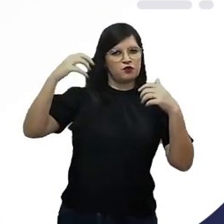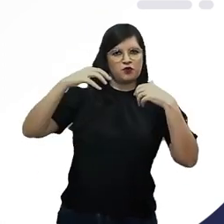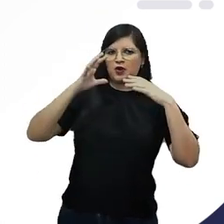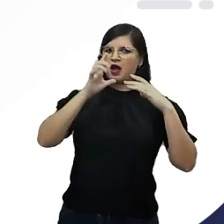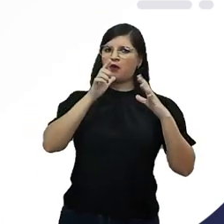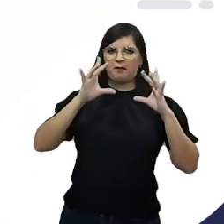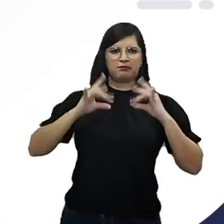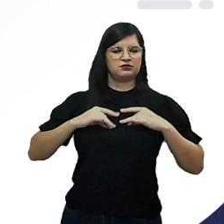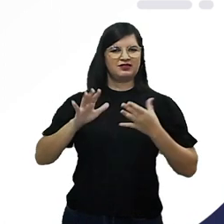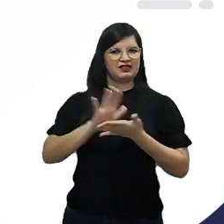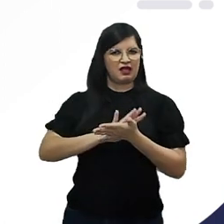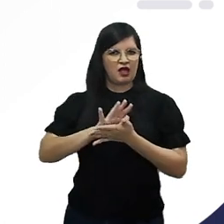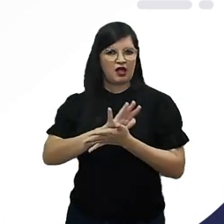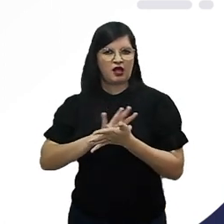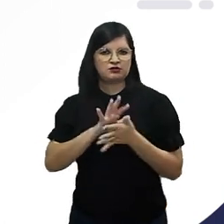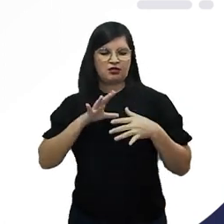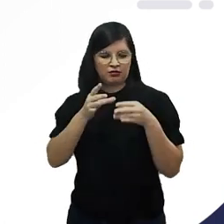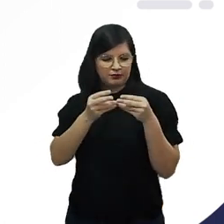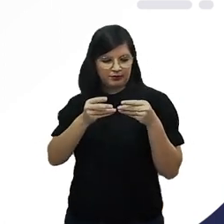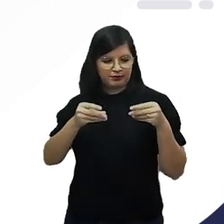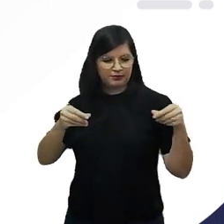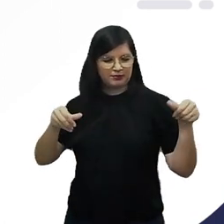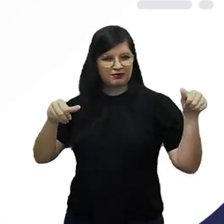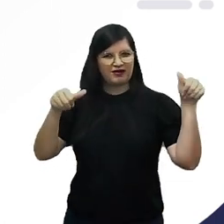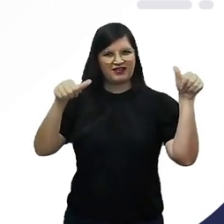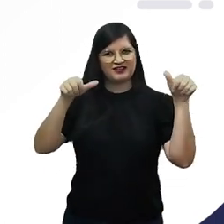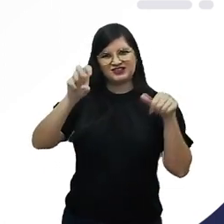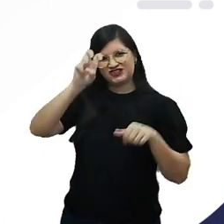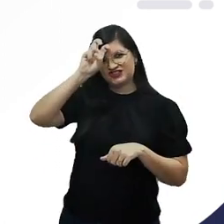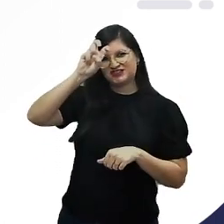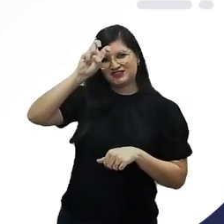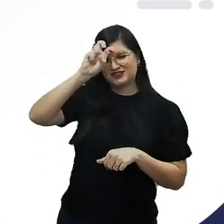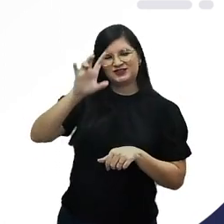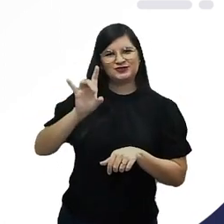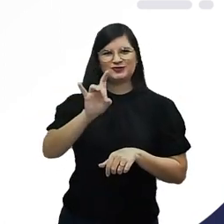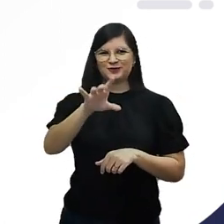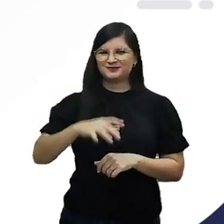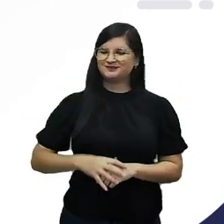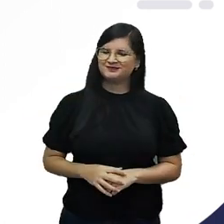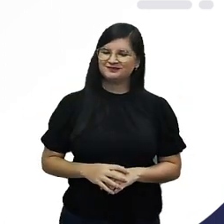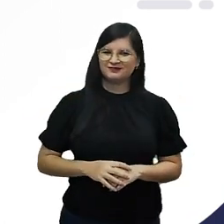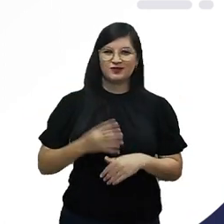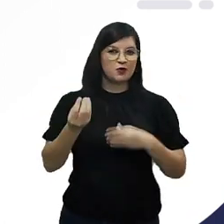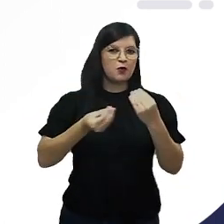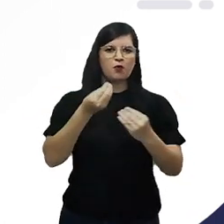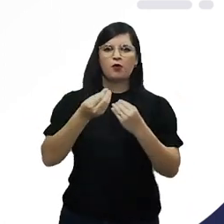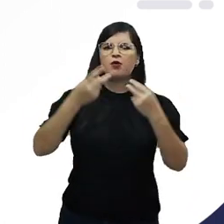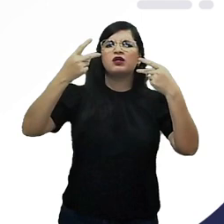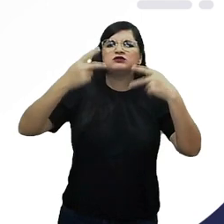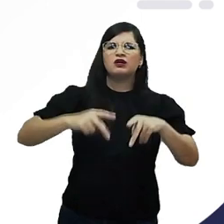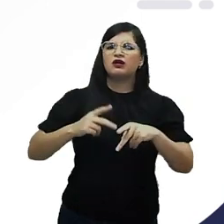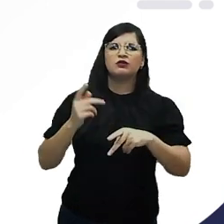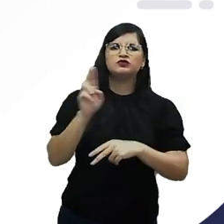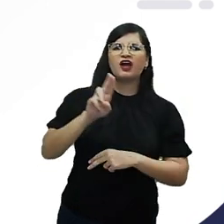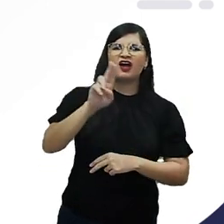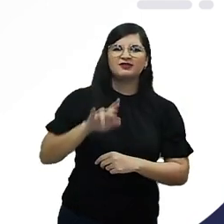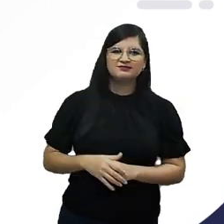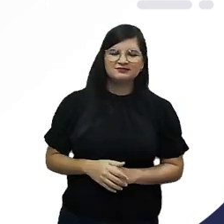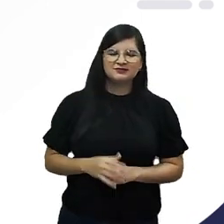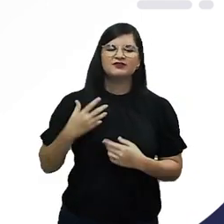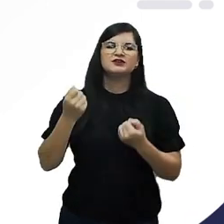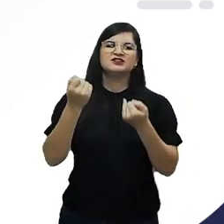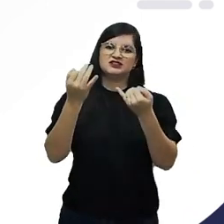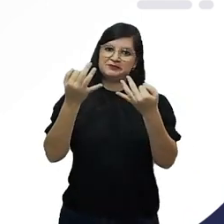tem um algodão egípcio, não sei o que, não é nem de algodão egípcio, mas só tirando onda. Mas como é que funciona? Como é que você usa isso? Aí você vai